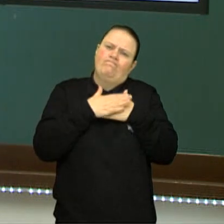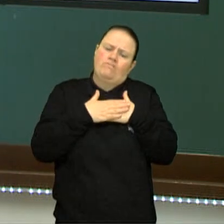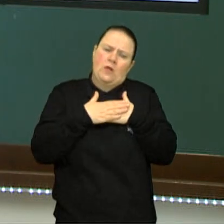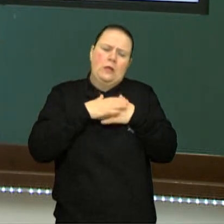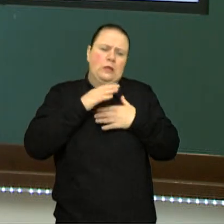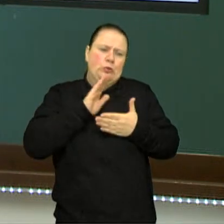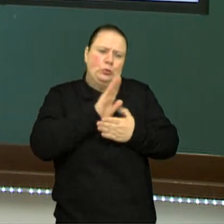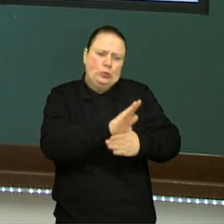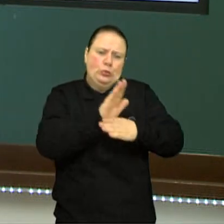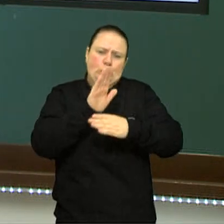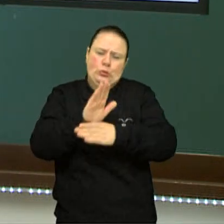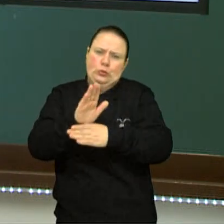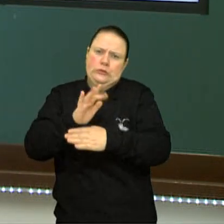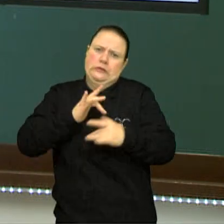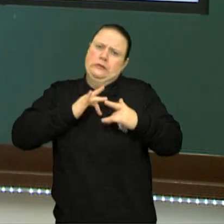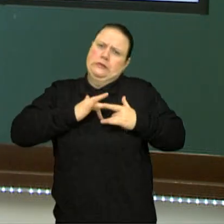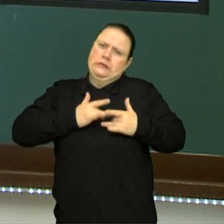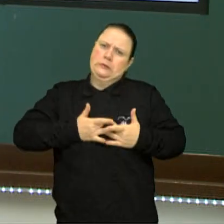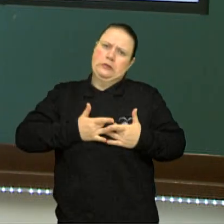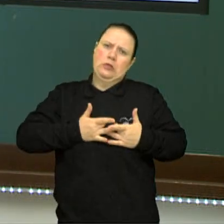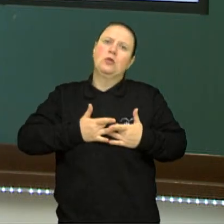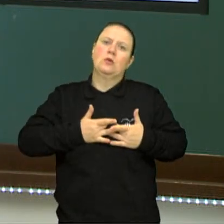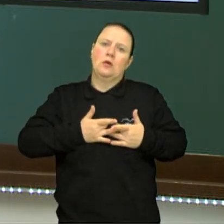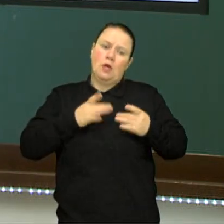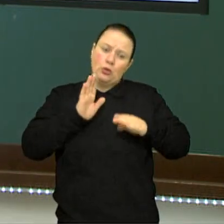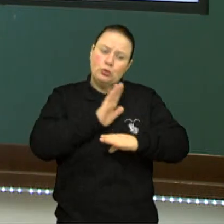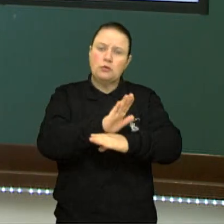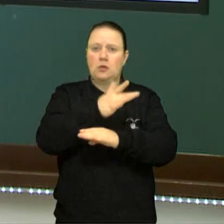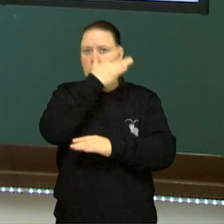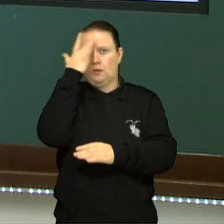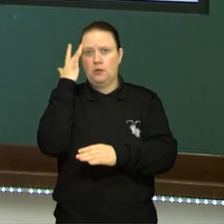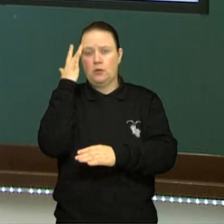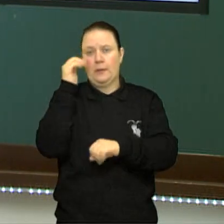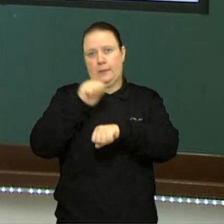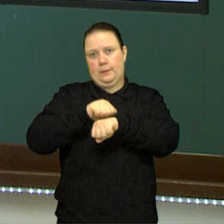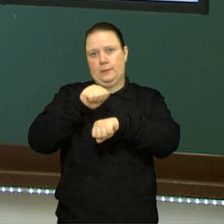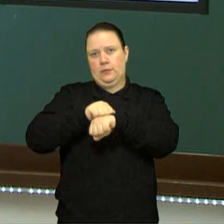os pobres e mais necessitados, tá bom?